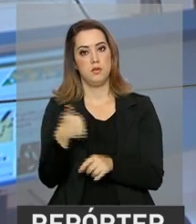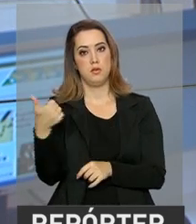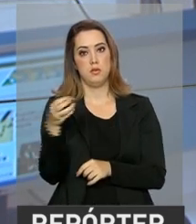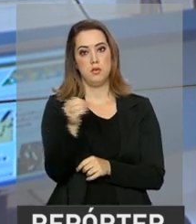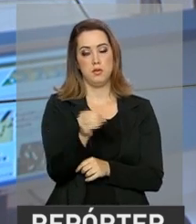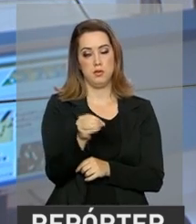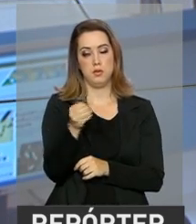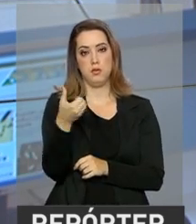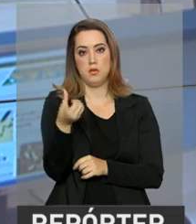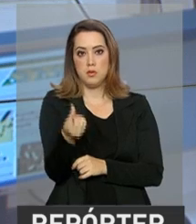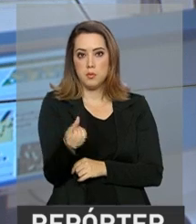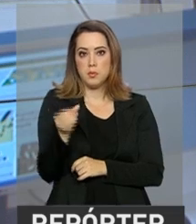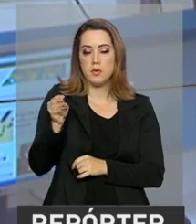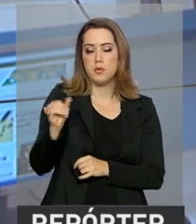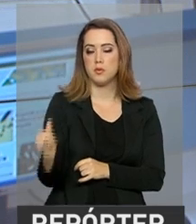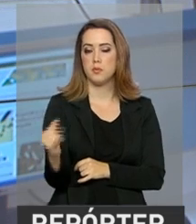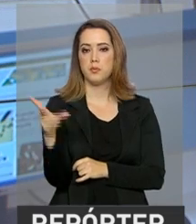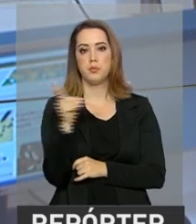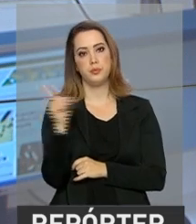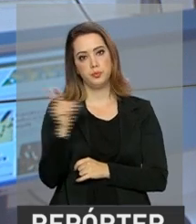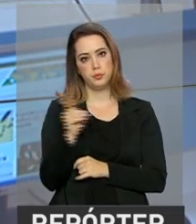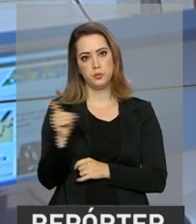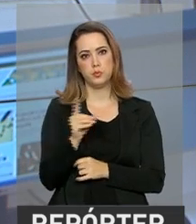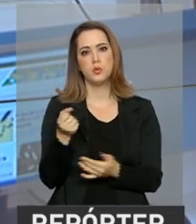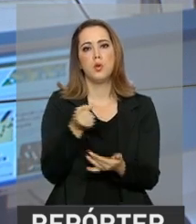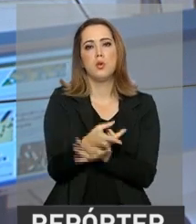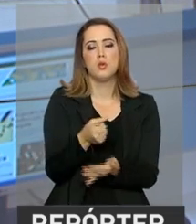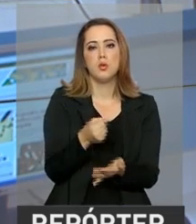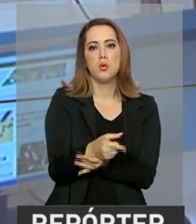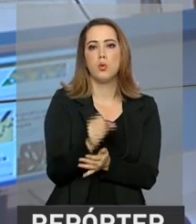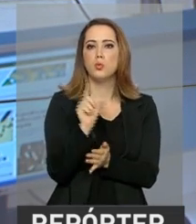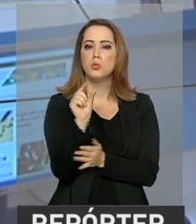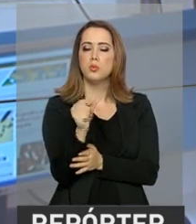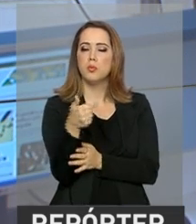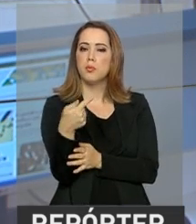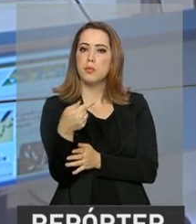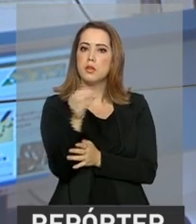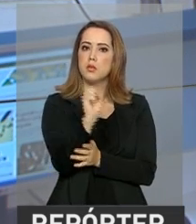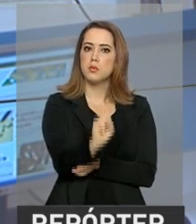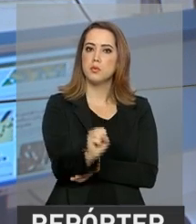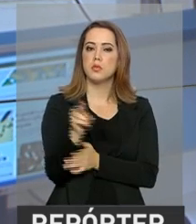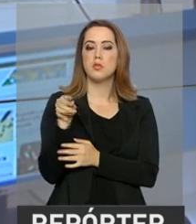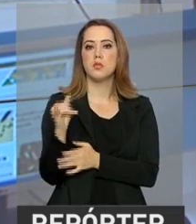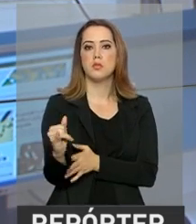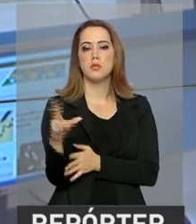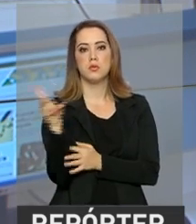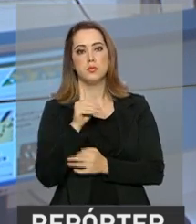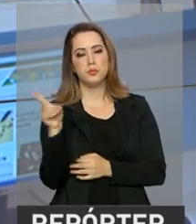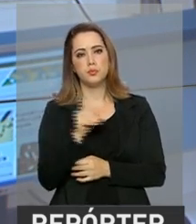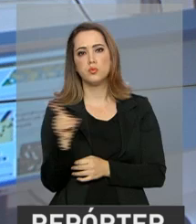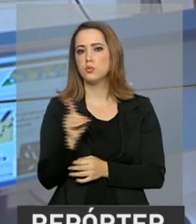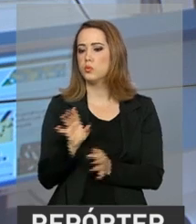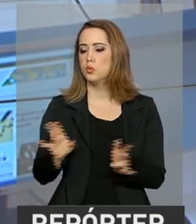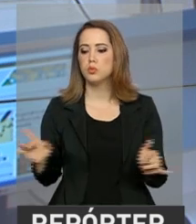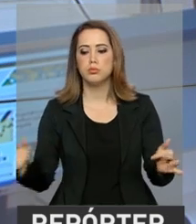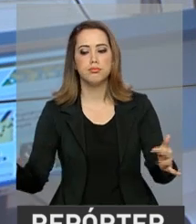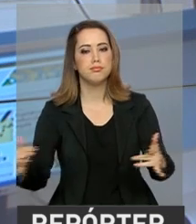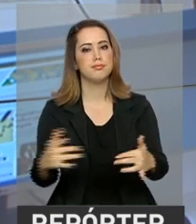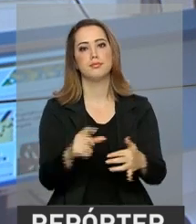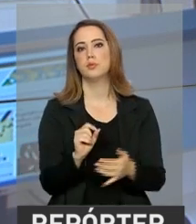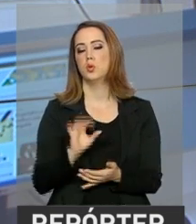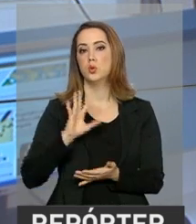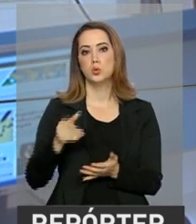US$ 106 bilhões e compramos do mercado externo pouco mais de US$ 78 bilhões, considerando mercadoria, bens e